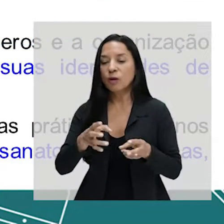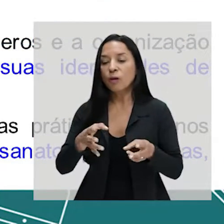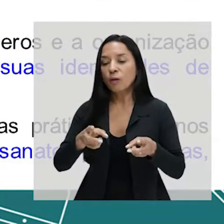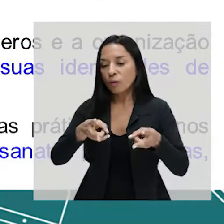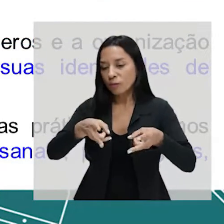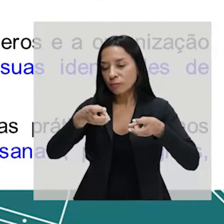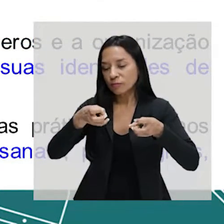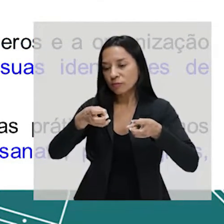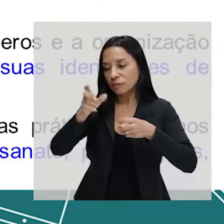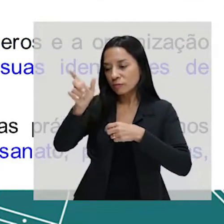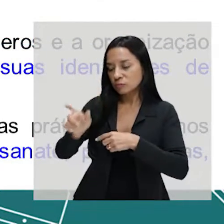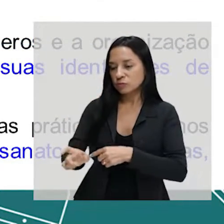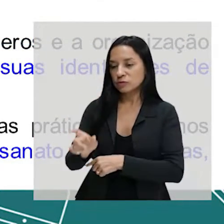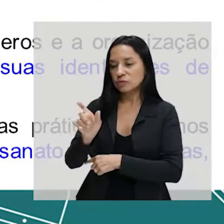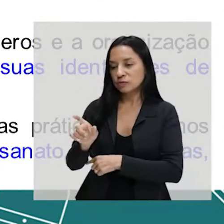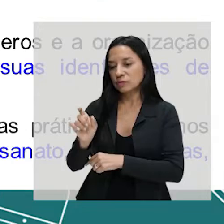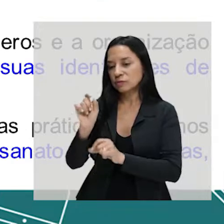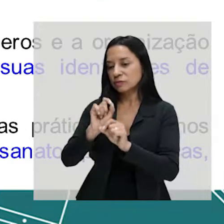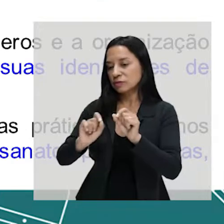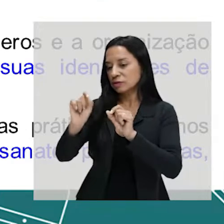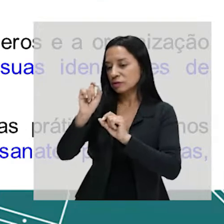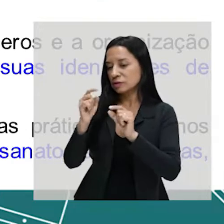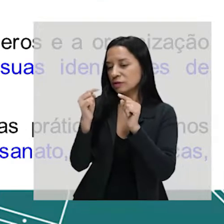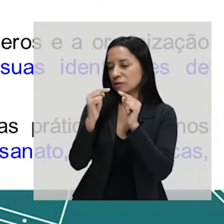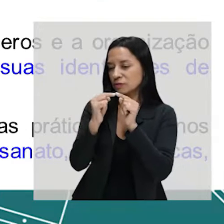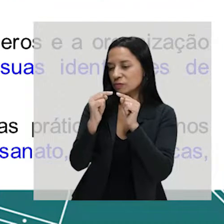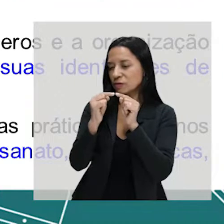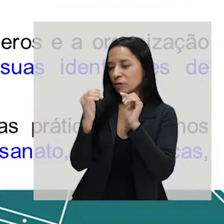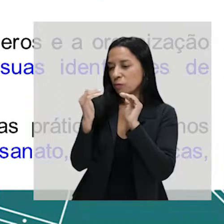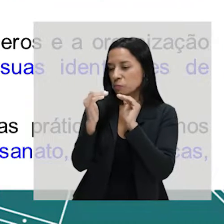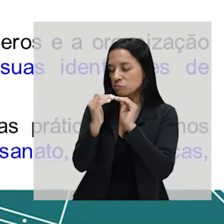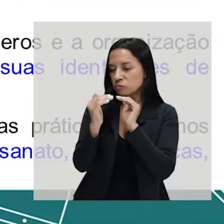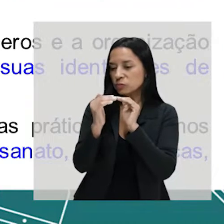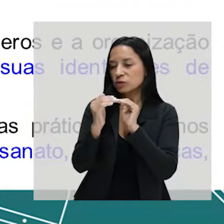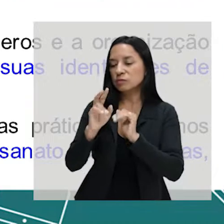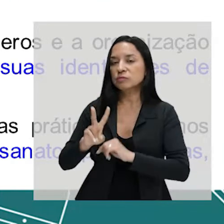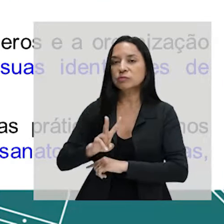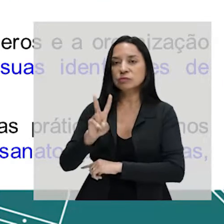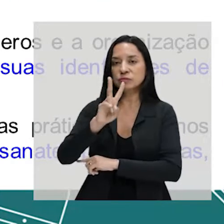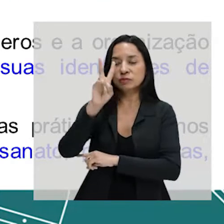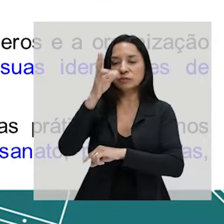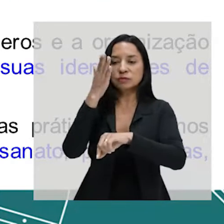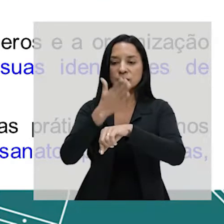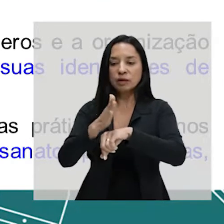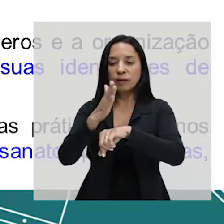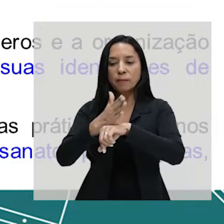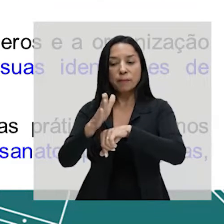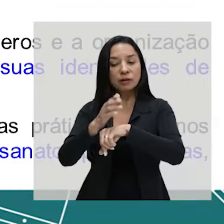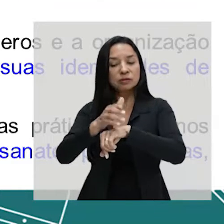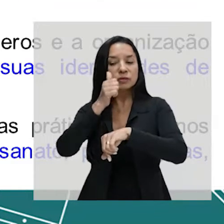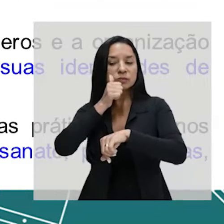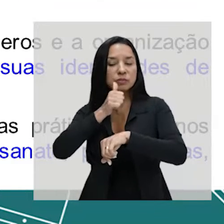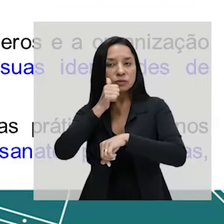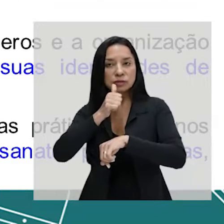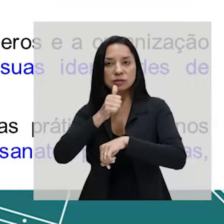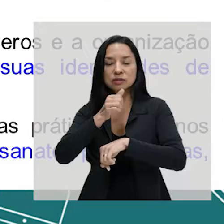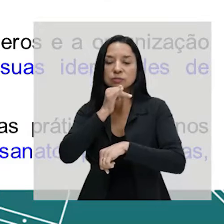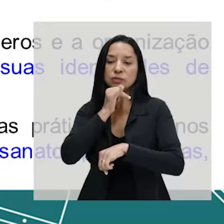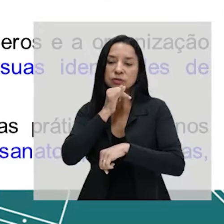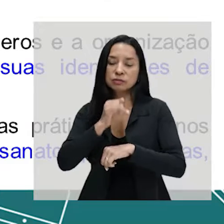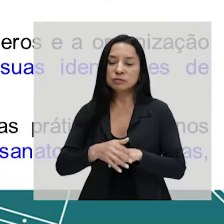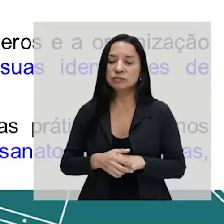os indivíduos a que se identificavam e com os valores e práticas femininas as